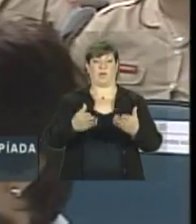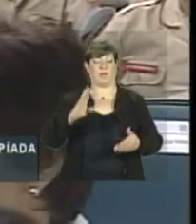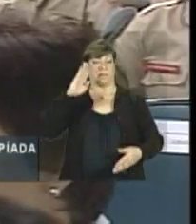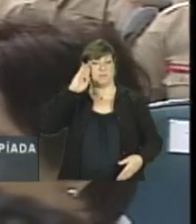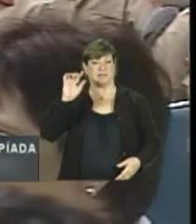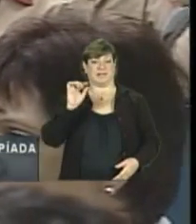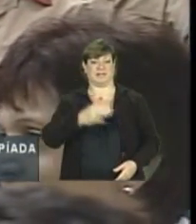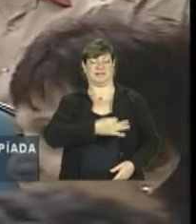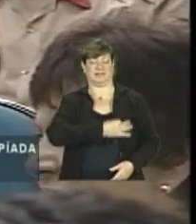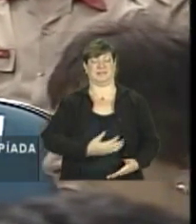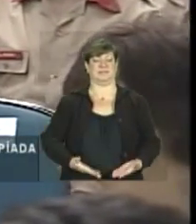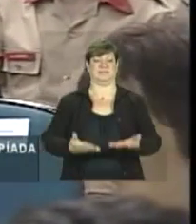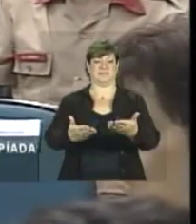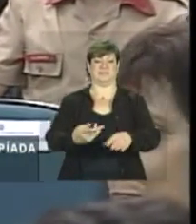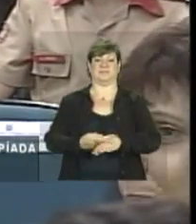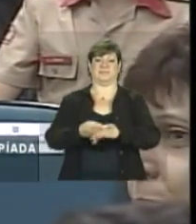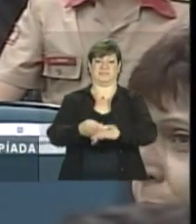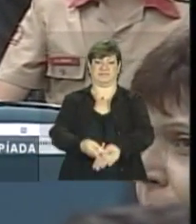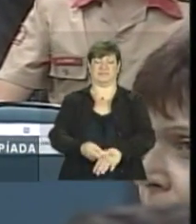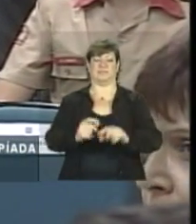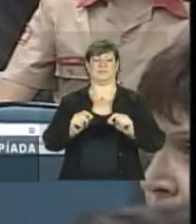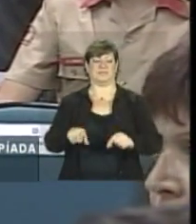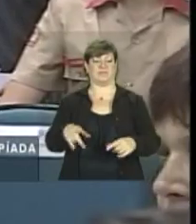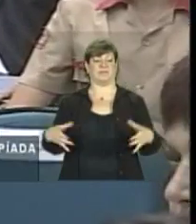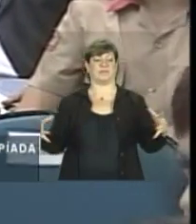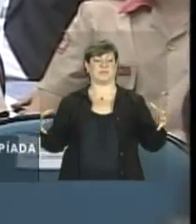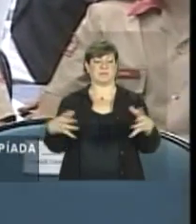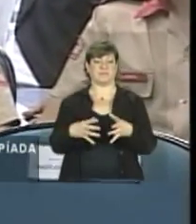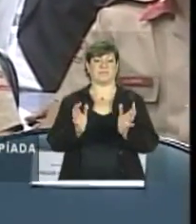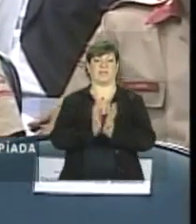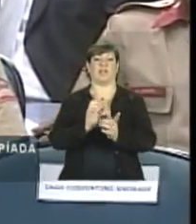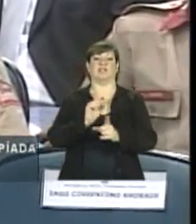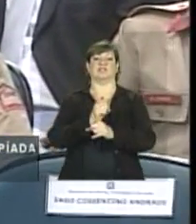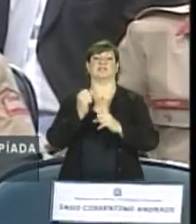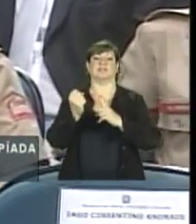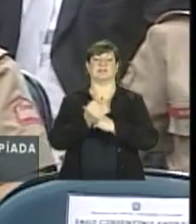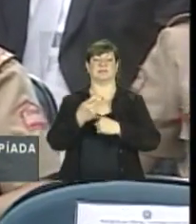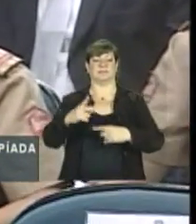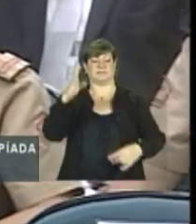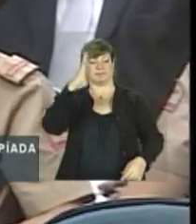aqui. Essa é a congregação da sociedade brasileira.